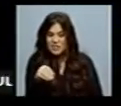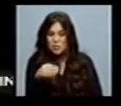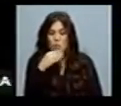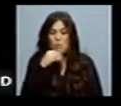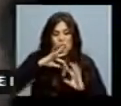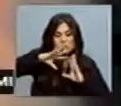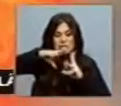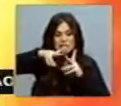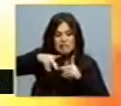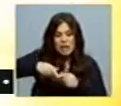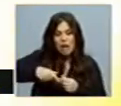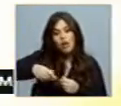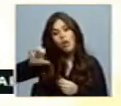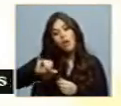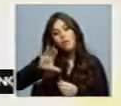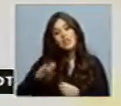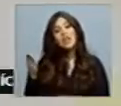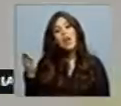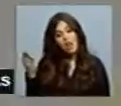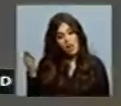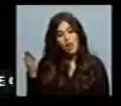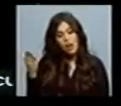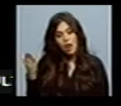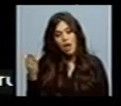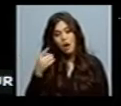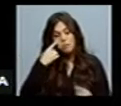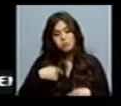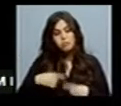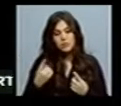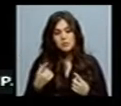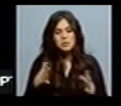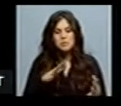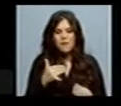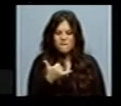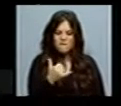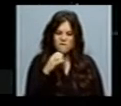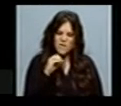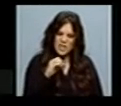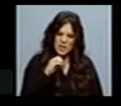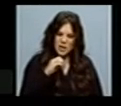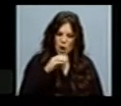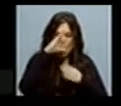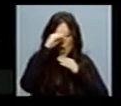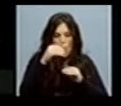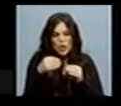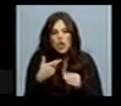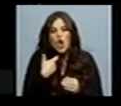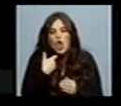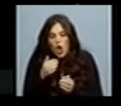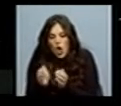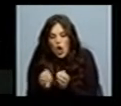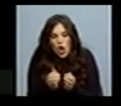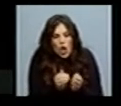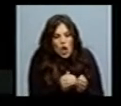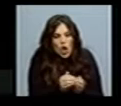que nesta animação que nós estamos a ver terão surgido cerca de 20 mini-luas e que depois, ao longo do